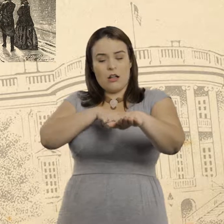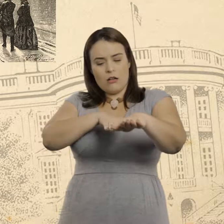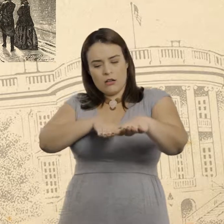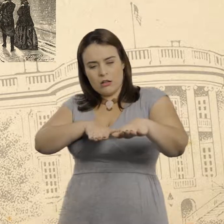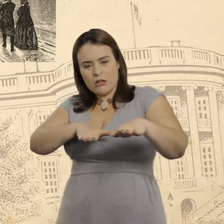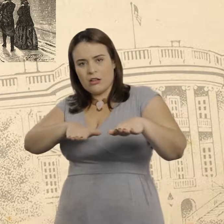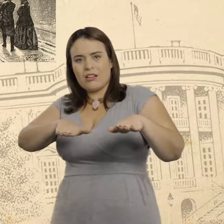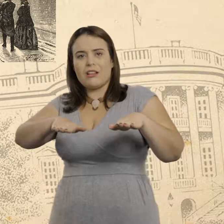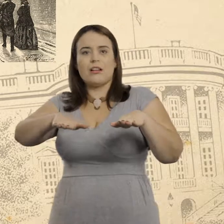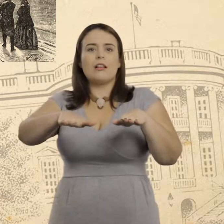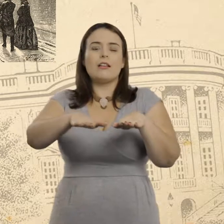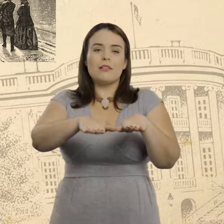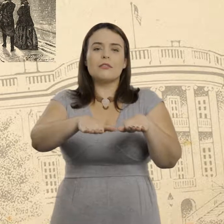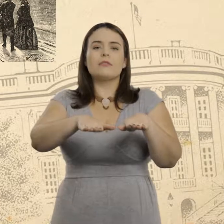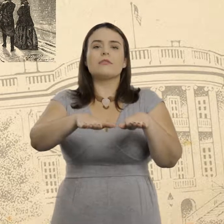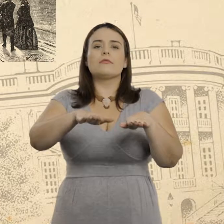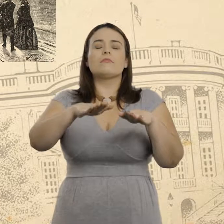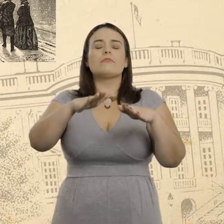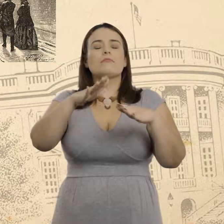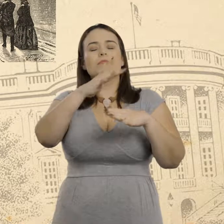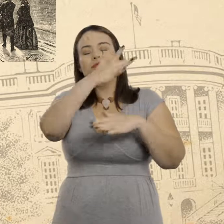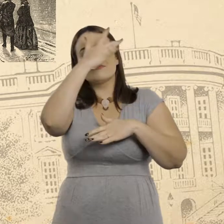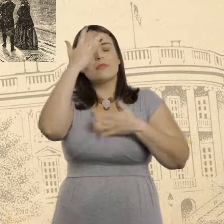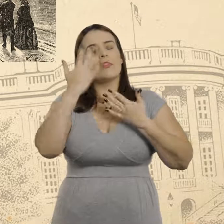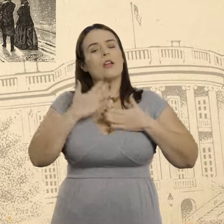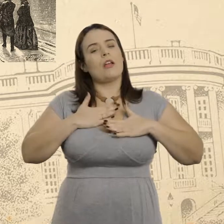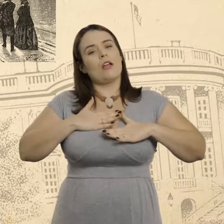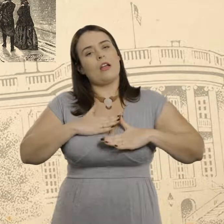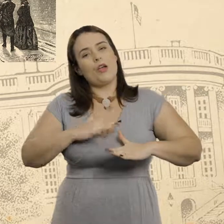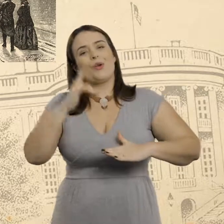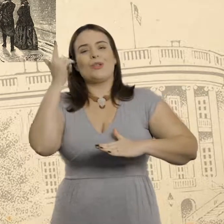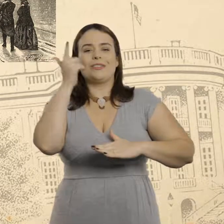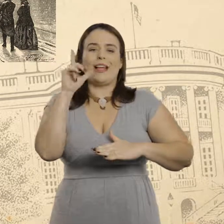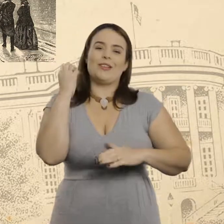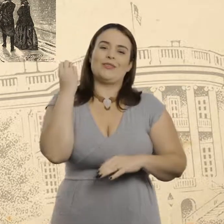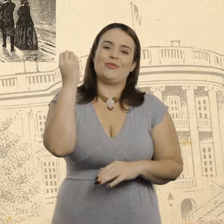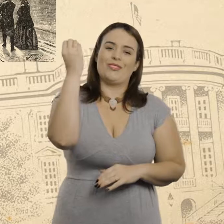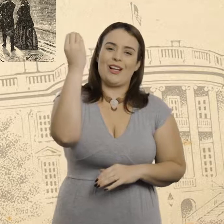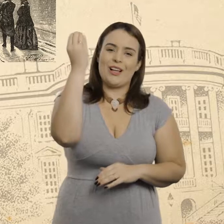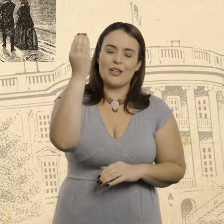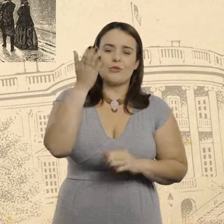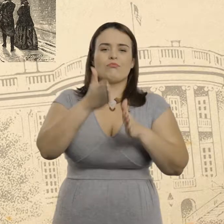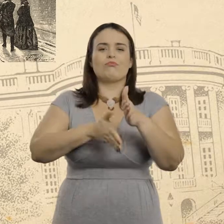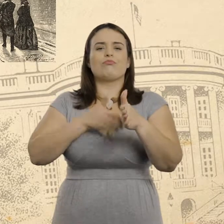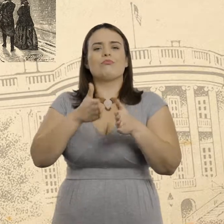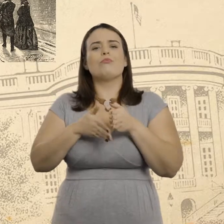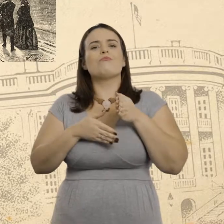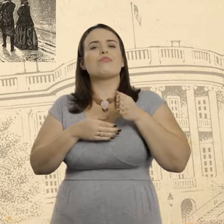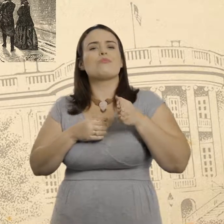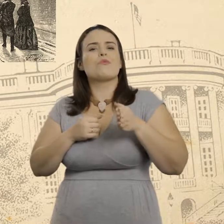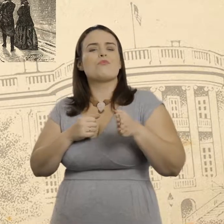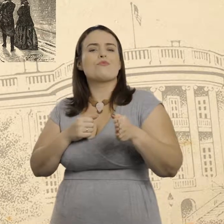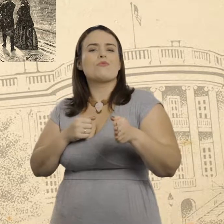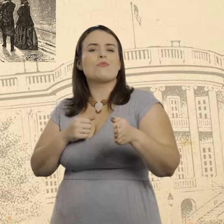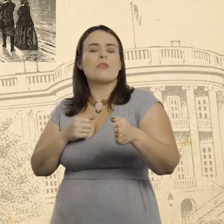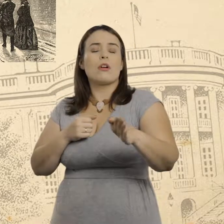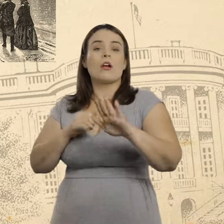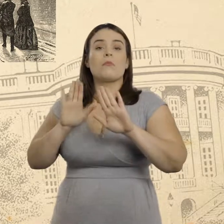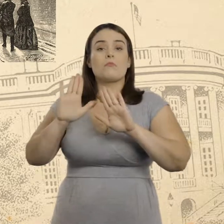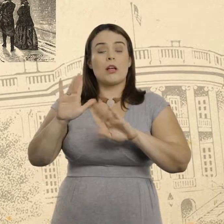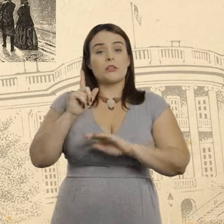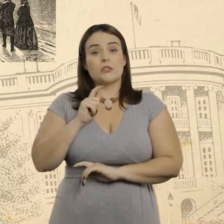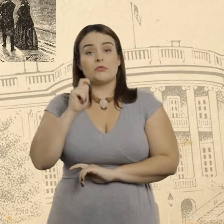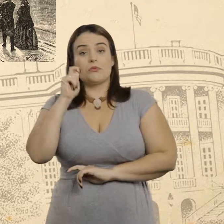vagões chegou à estação. Os passageiros ficaram aliviados porque poderiam seguir viagem. O trem partiu,